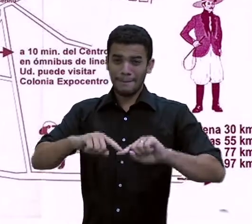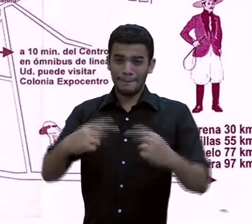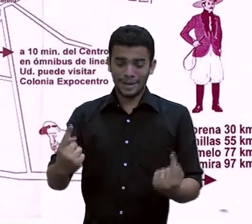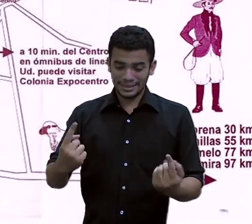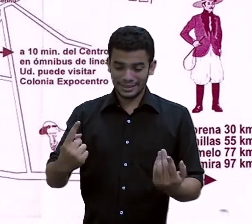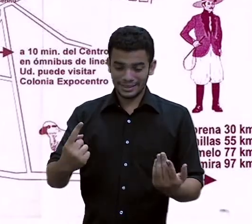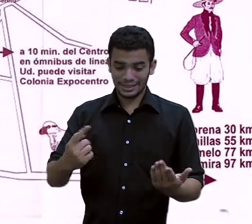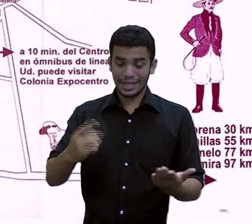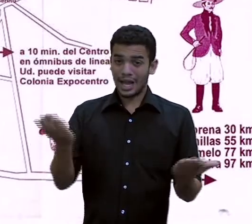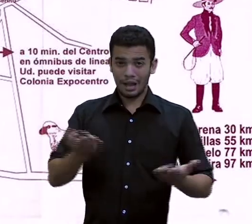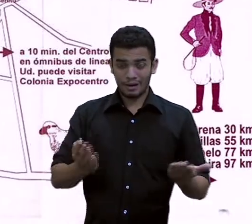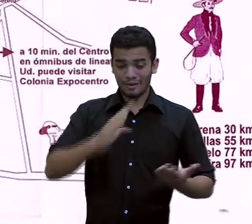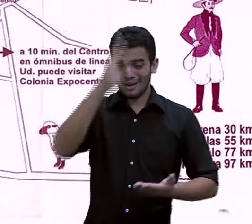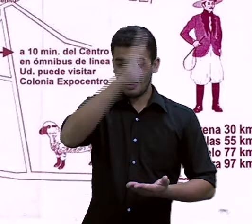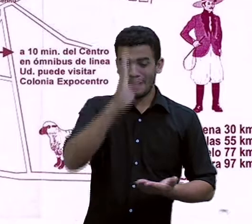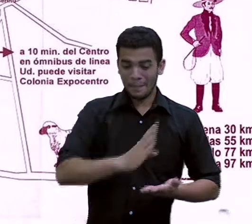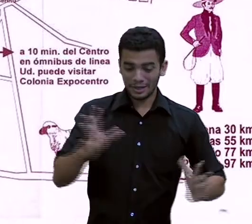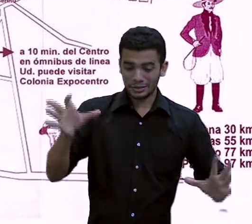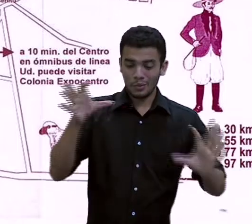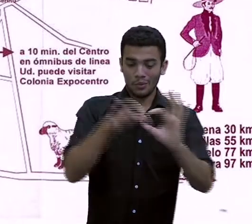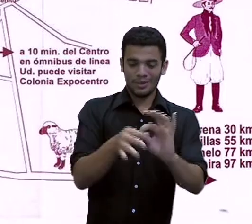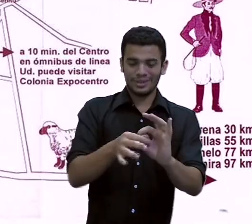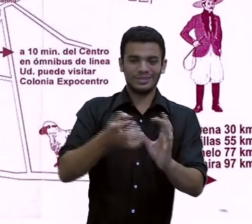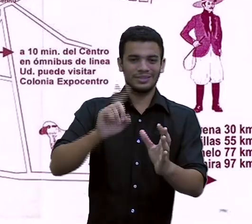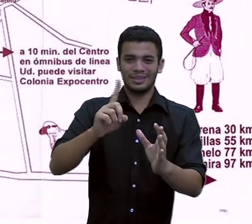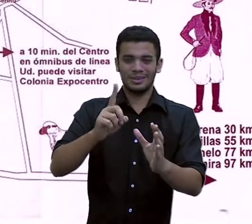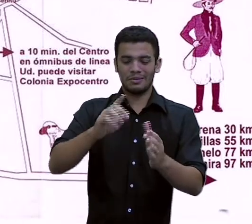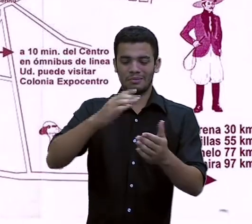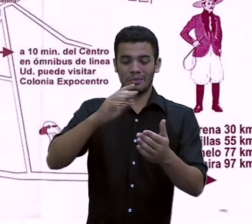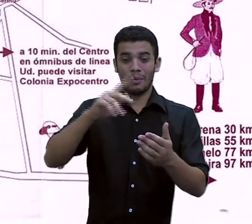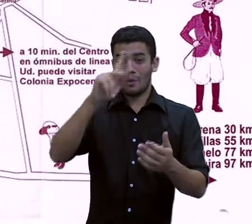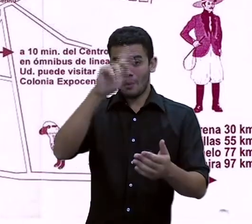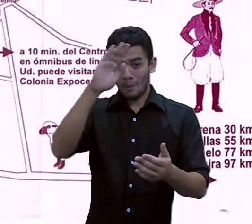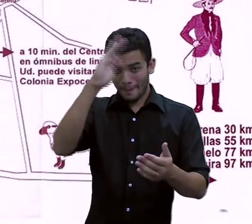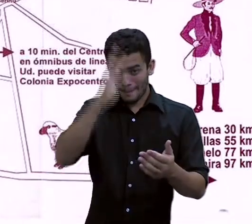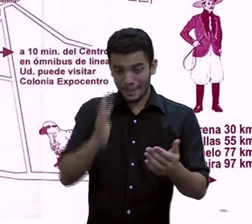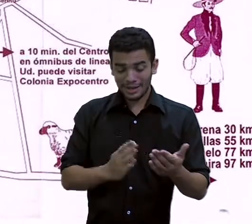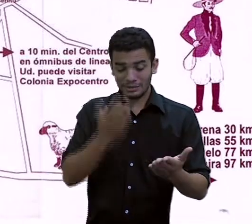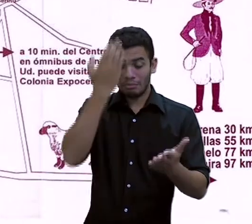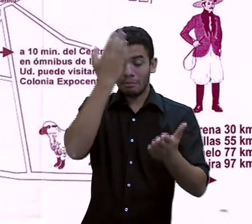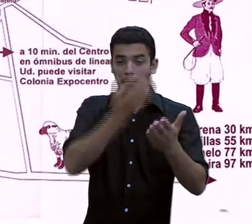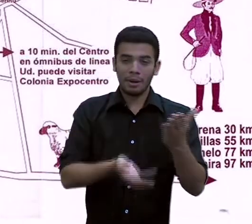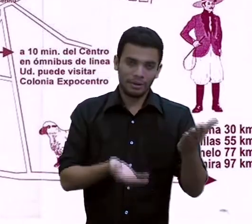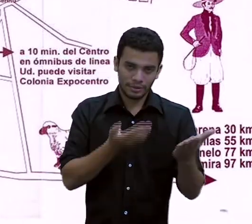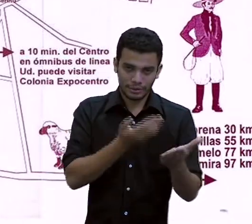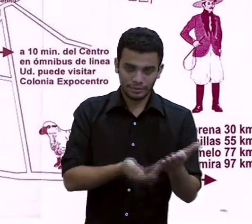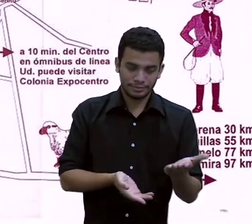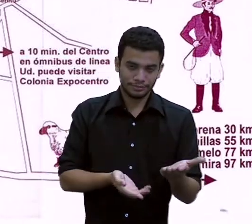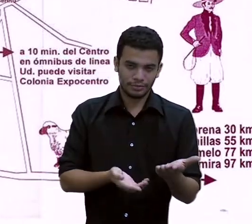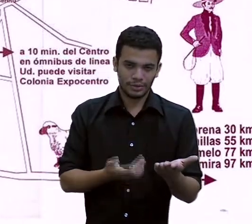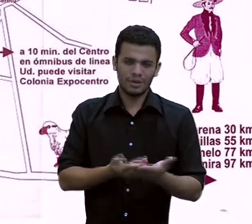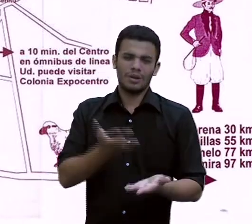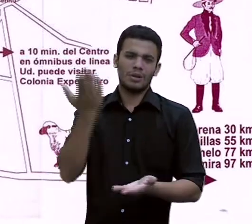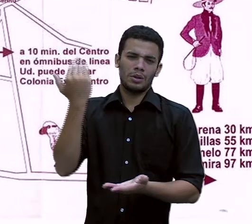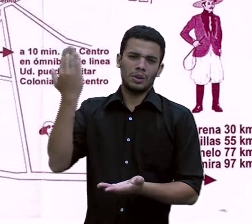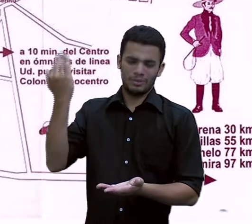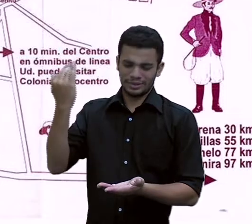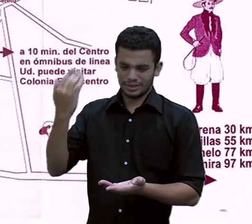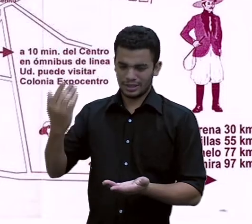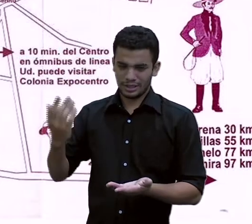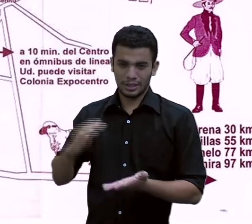parte mais do Brasil e foi palco de conflitos entre os portugueses e os espanhóis. A história local